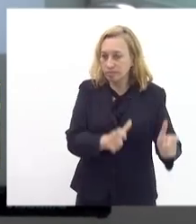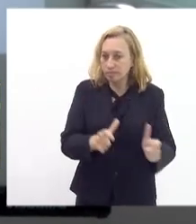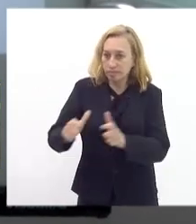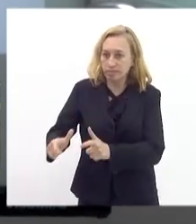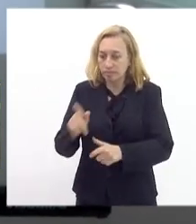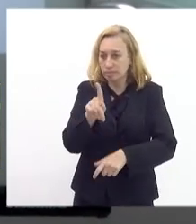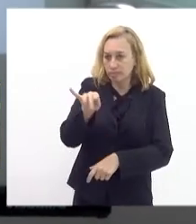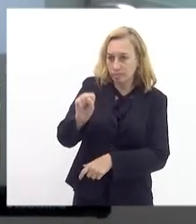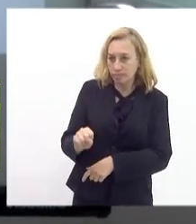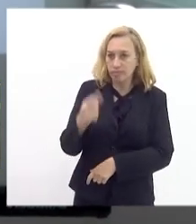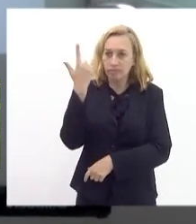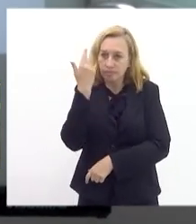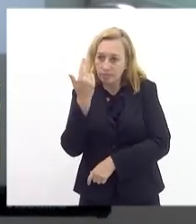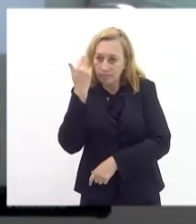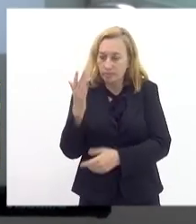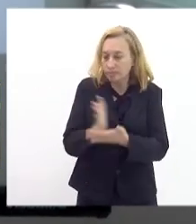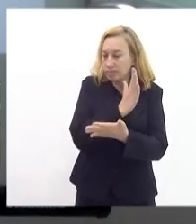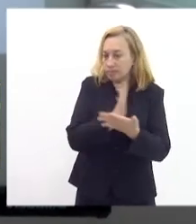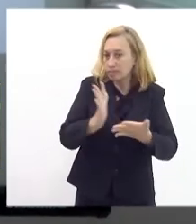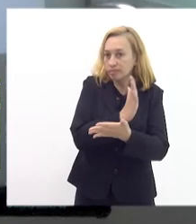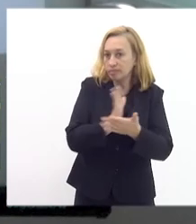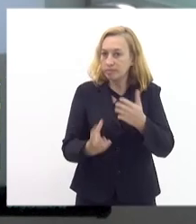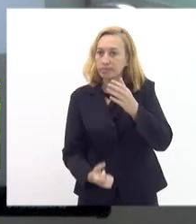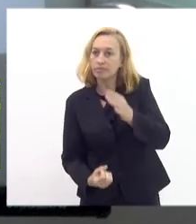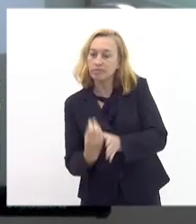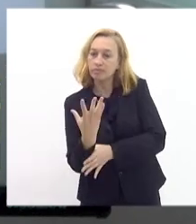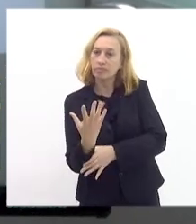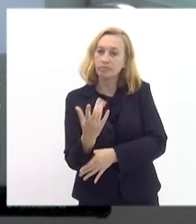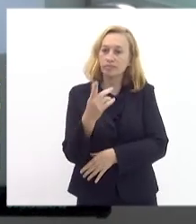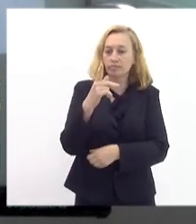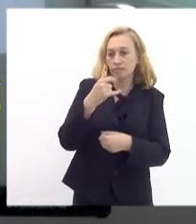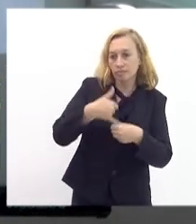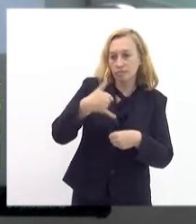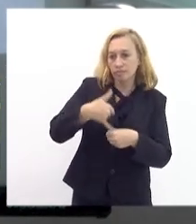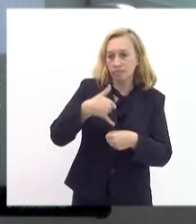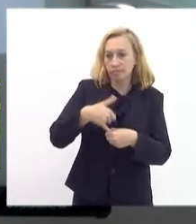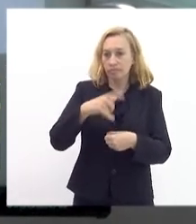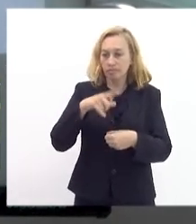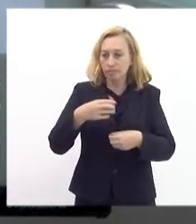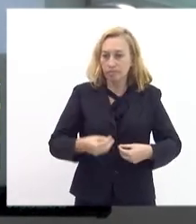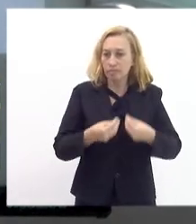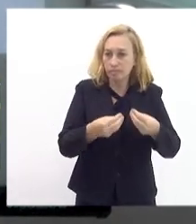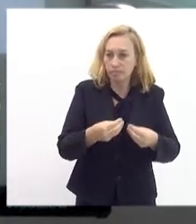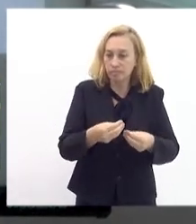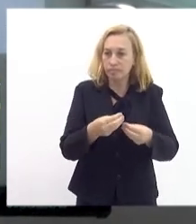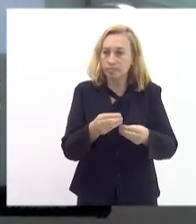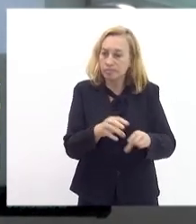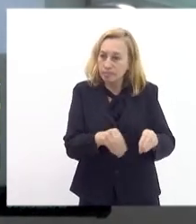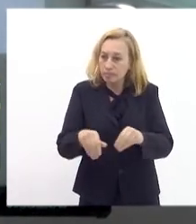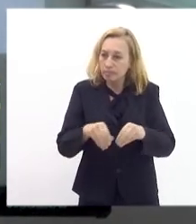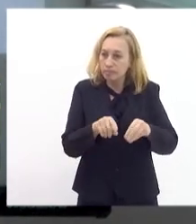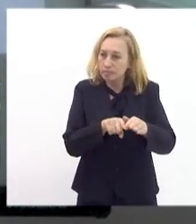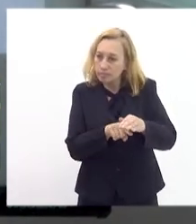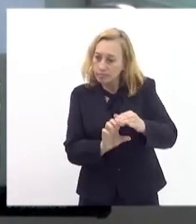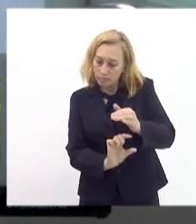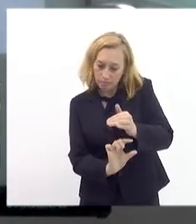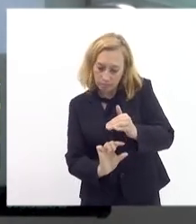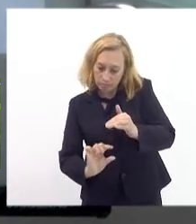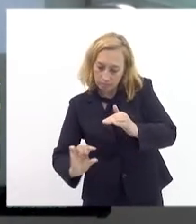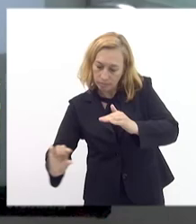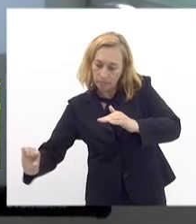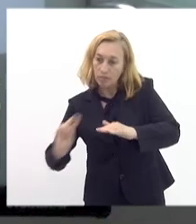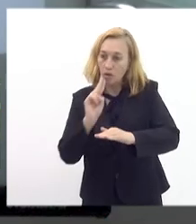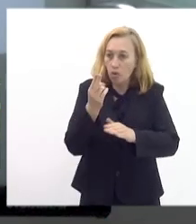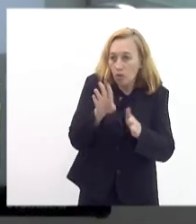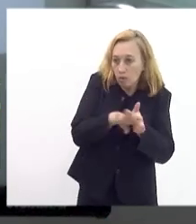de gás natural algumas das nossas instalações o combustível é fornecido por terra como poderia ou pelo pelo